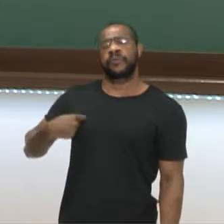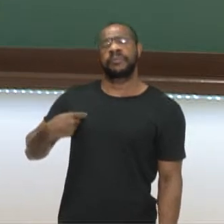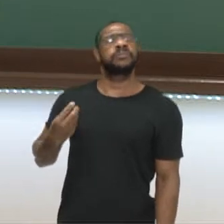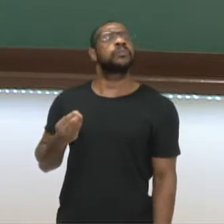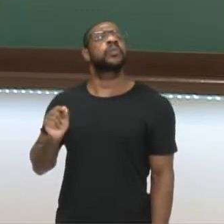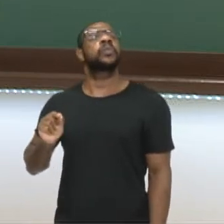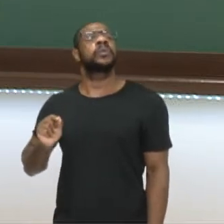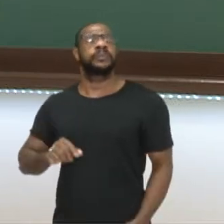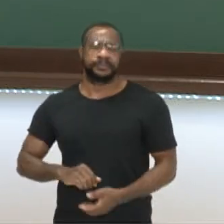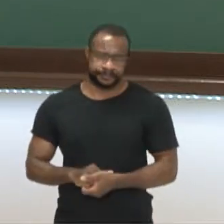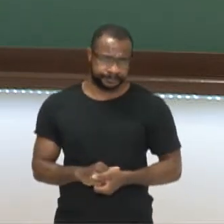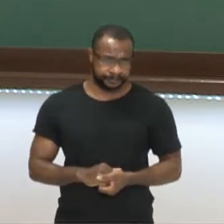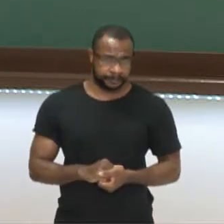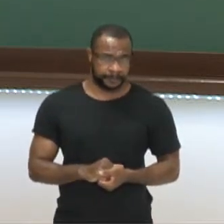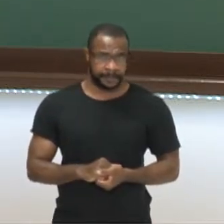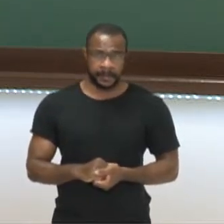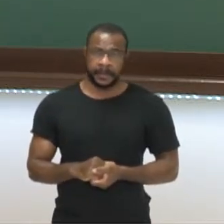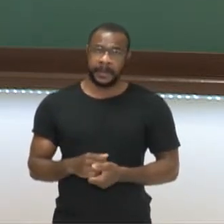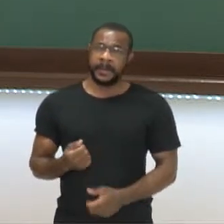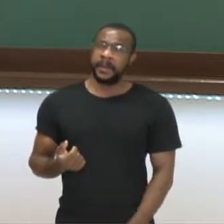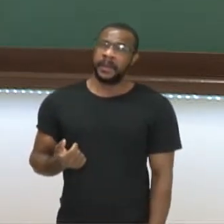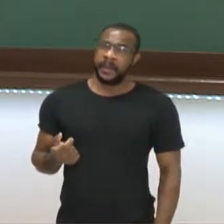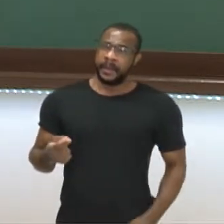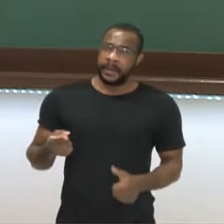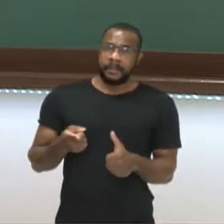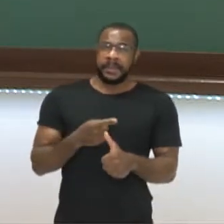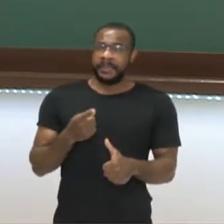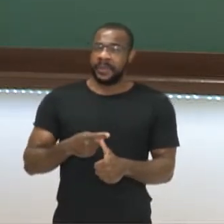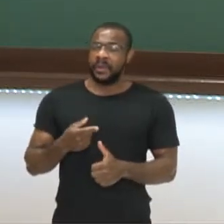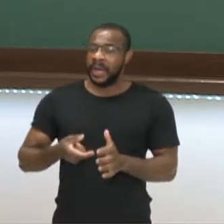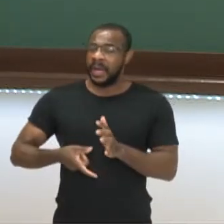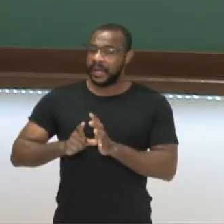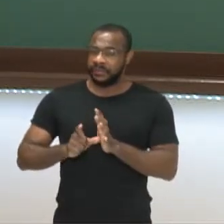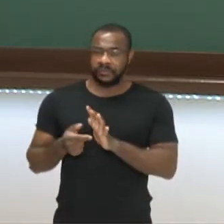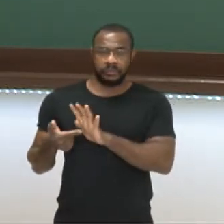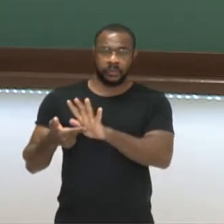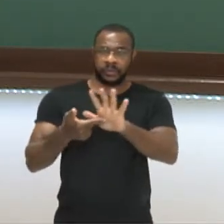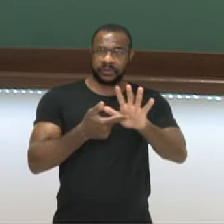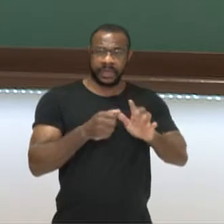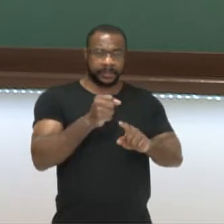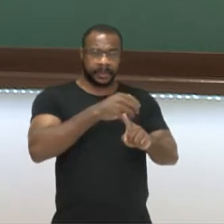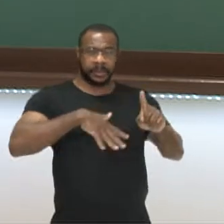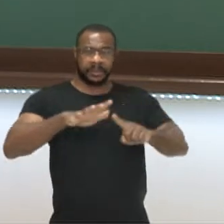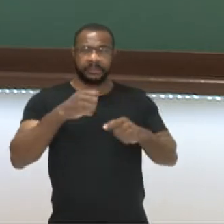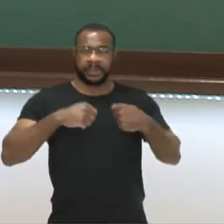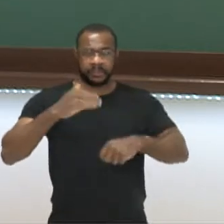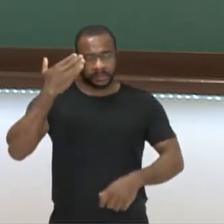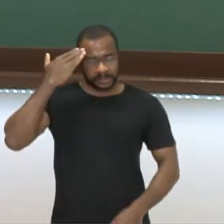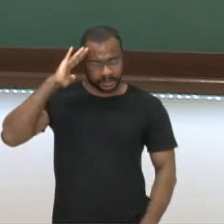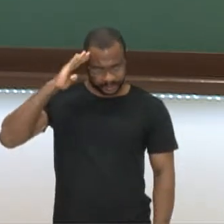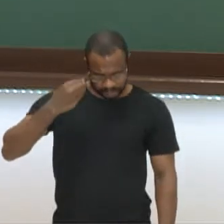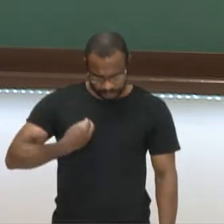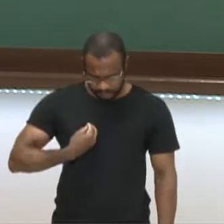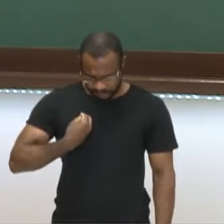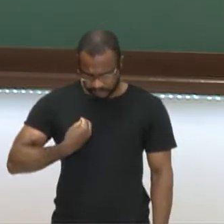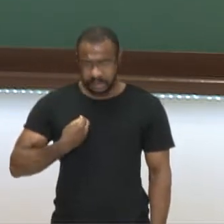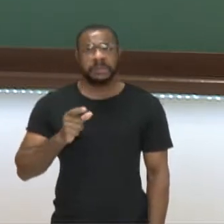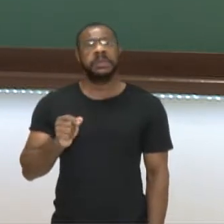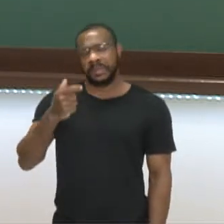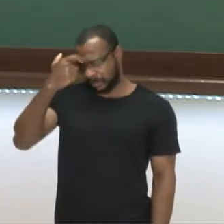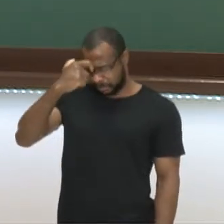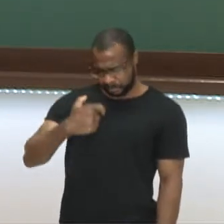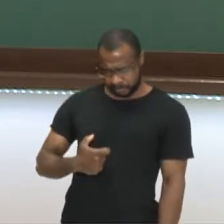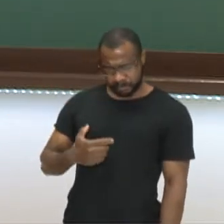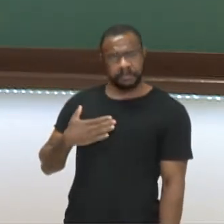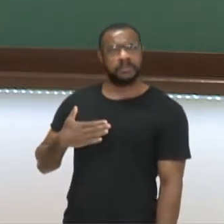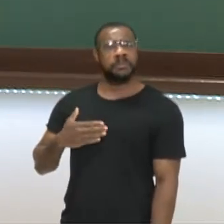porque primeiro, antes de nos colocarmos para a sociedade, precisamos nos entender. Quem é esta pessoa que está